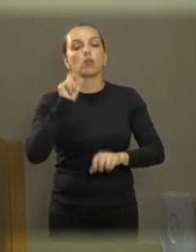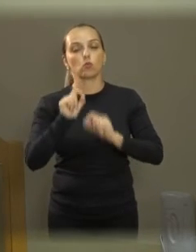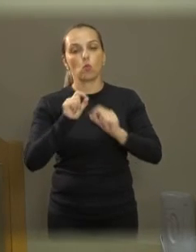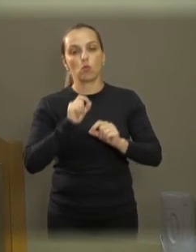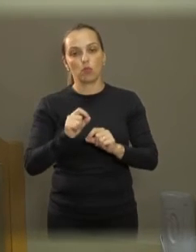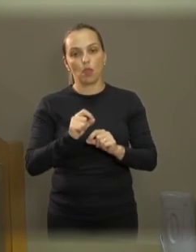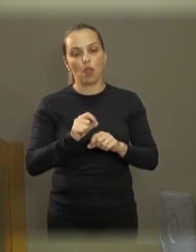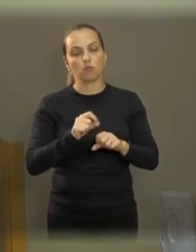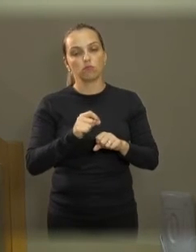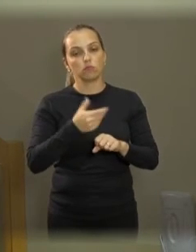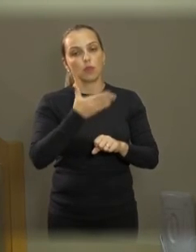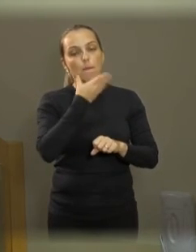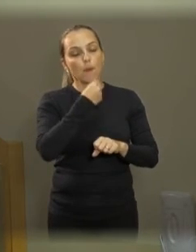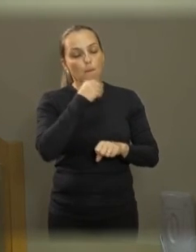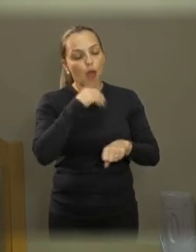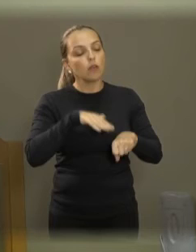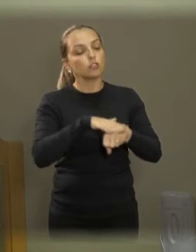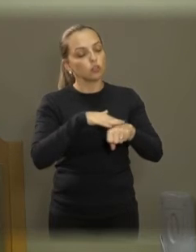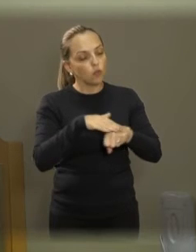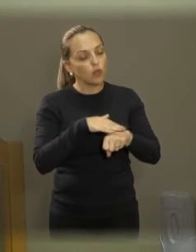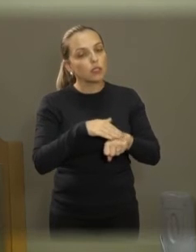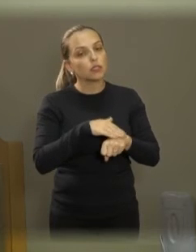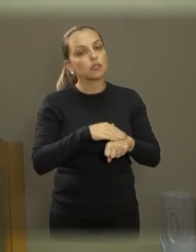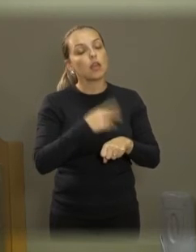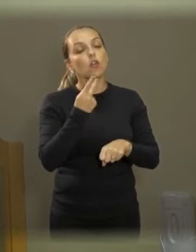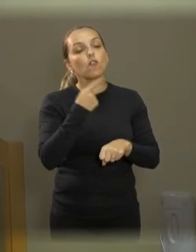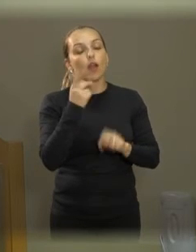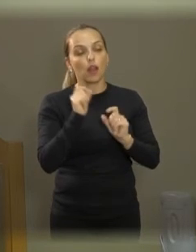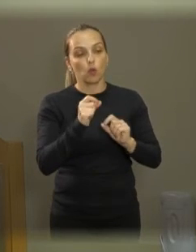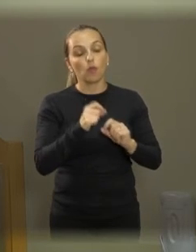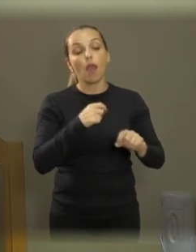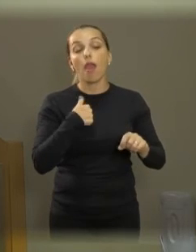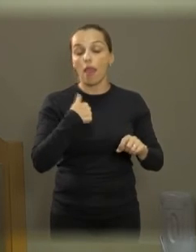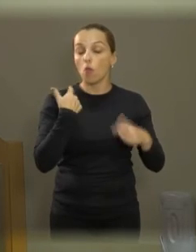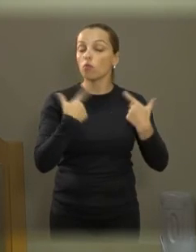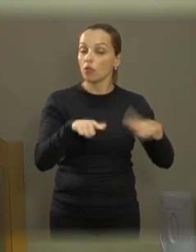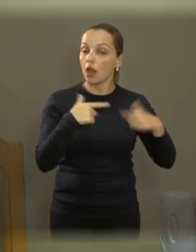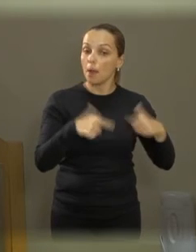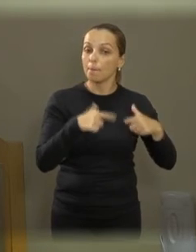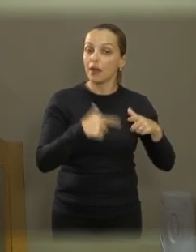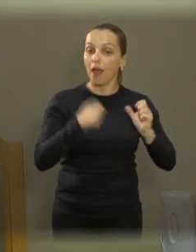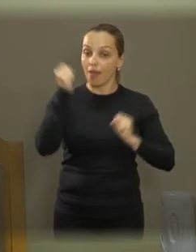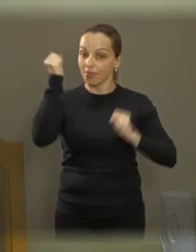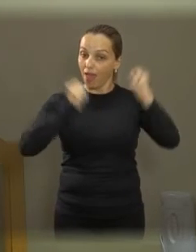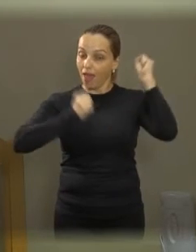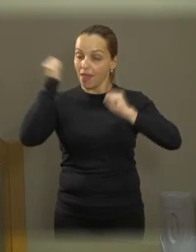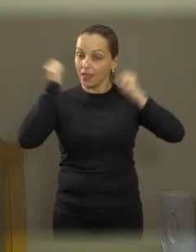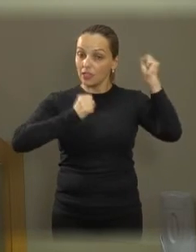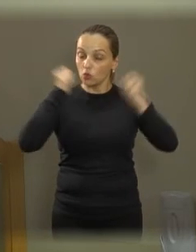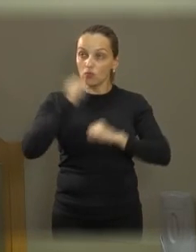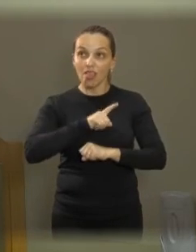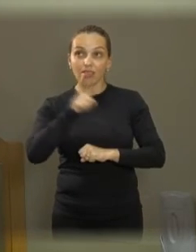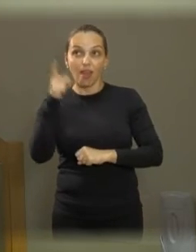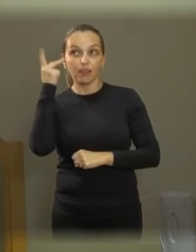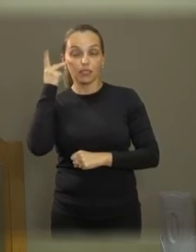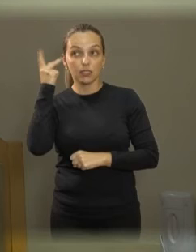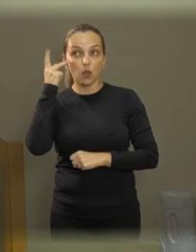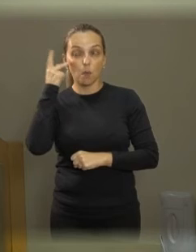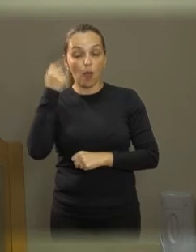pai, quero trabalhar na indústria. Eu vou para São Paulo. Você tem certeza que é